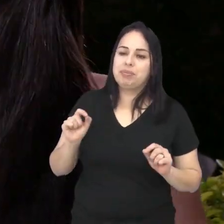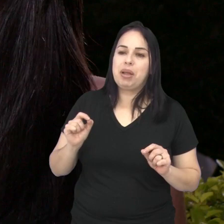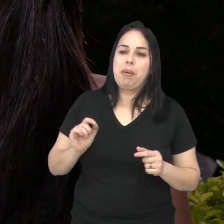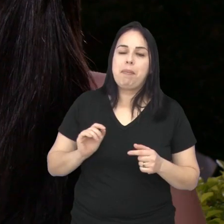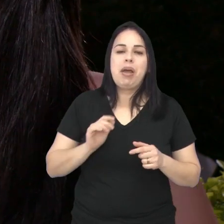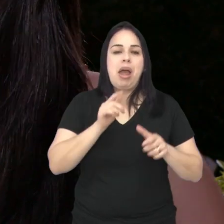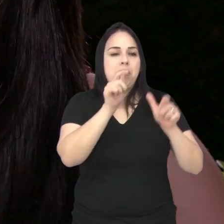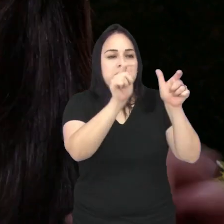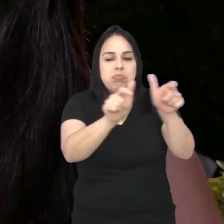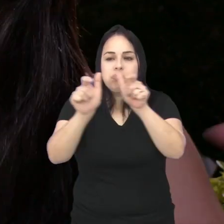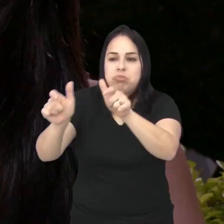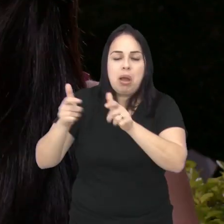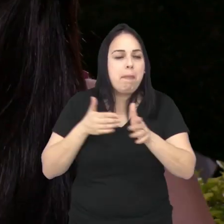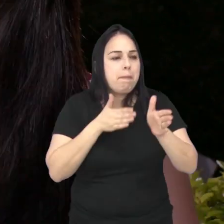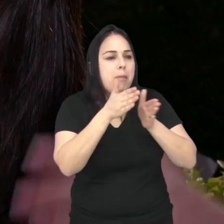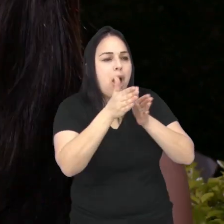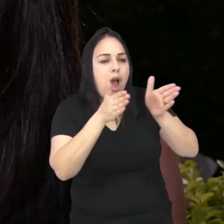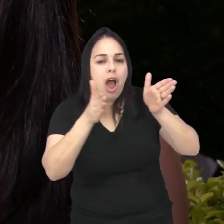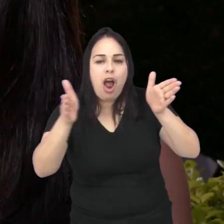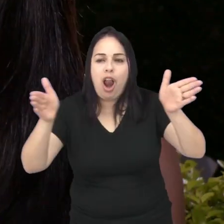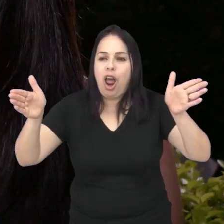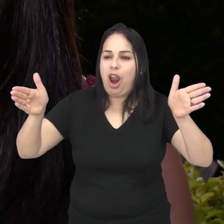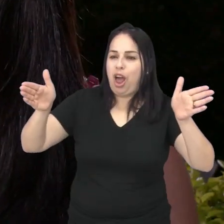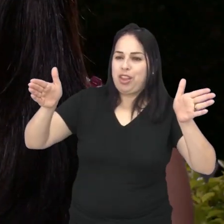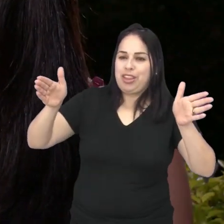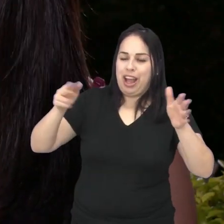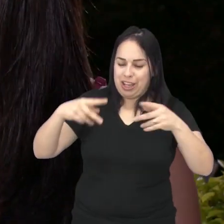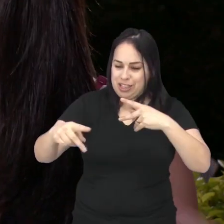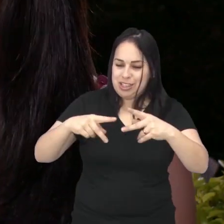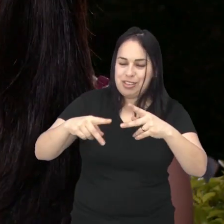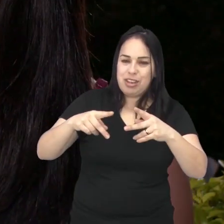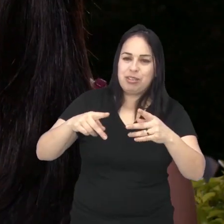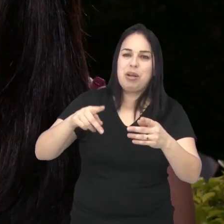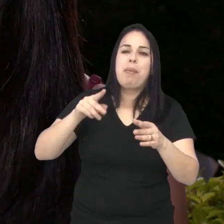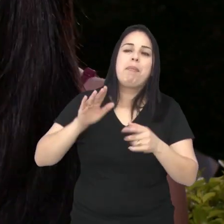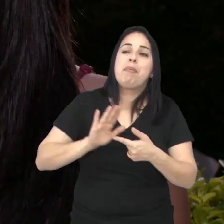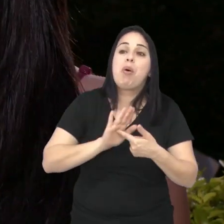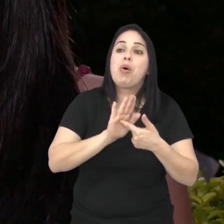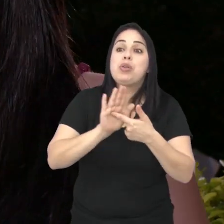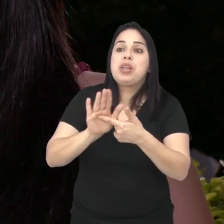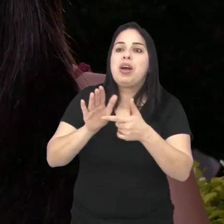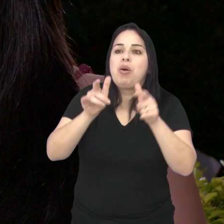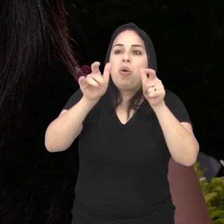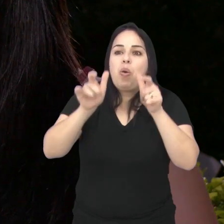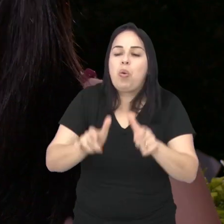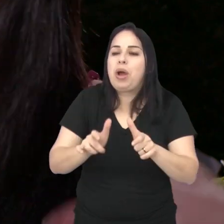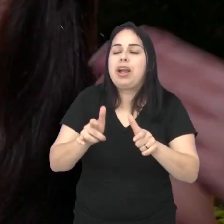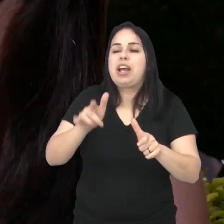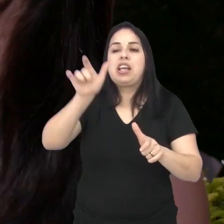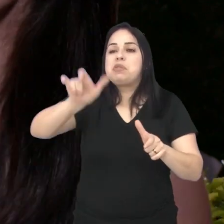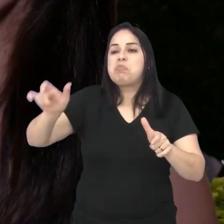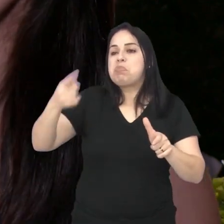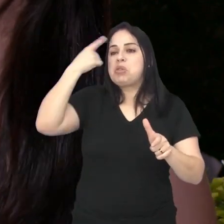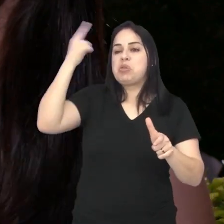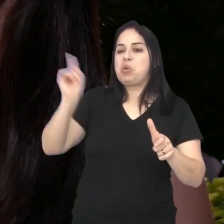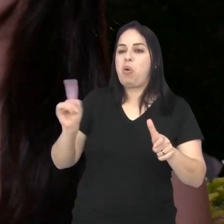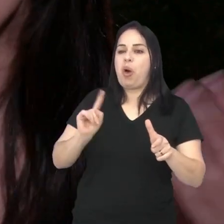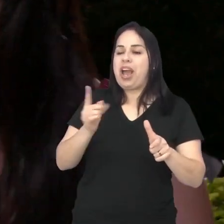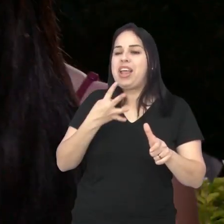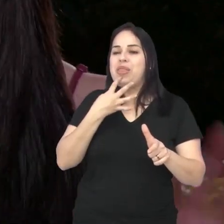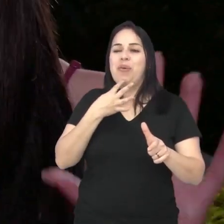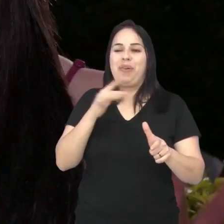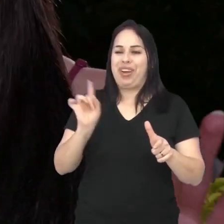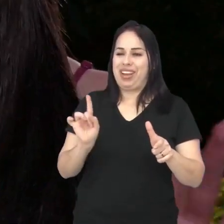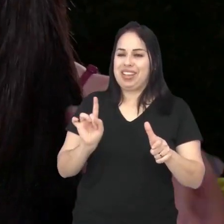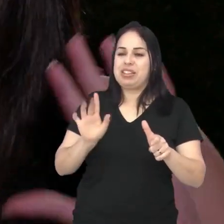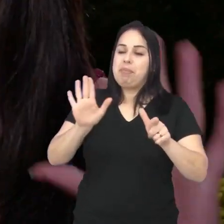diz, é a gente ir por vários cantos, cada pedacinho aqui da cidade de São José dos Campos, mostrar alguns pontos desconhecidos, outros que já